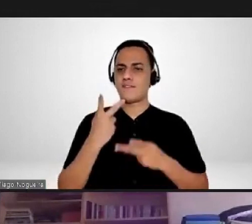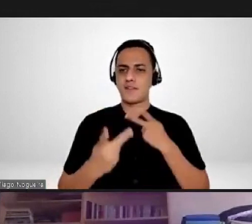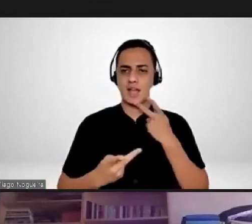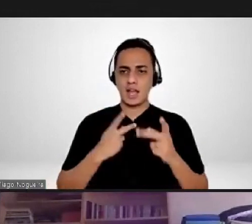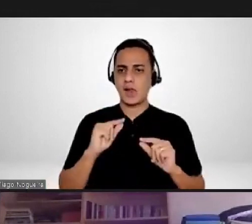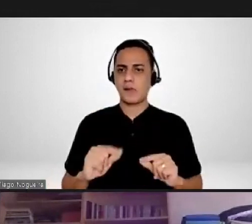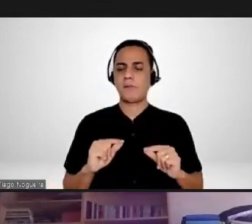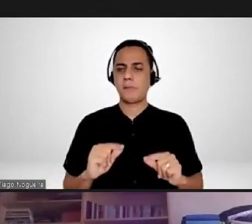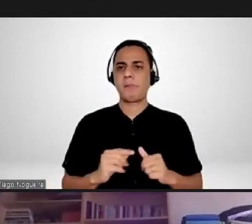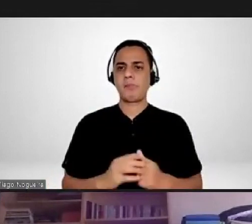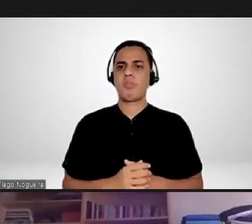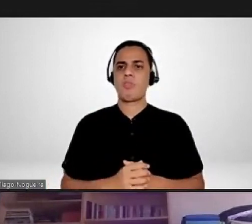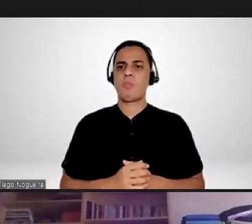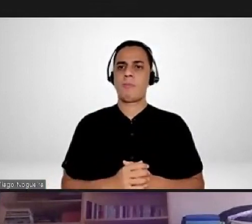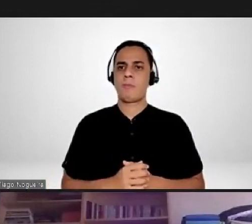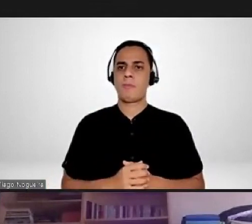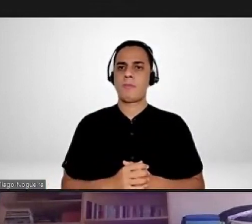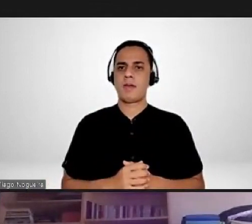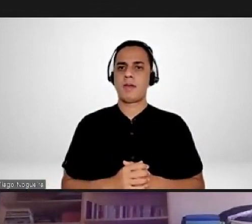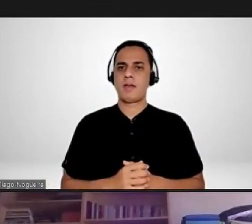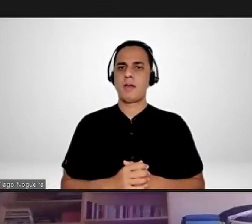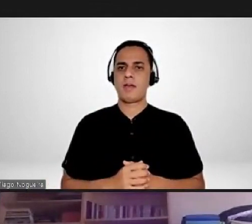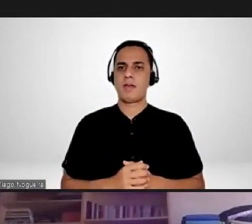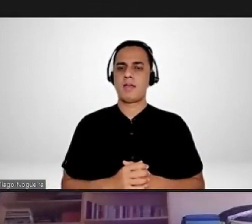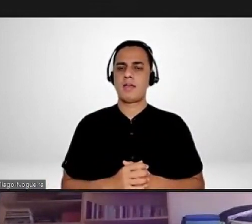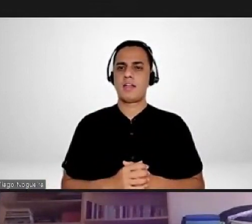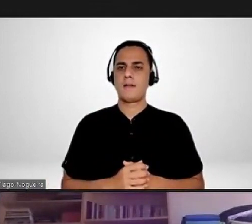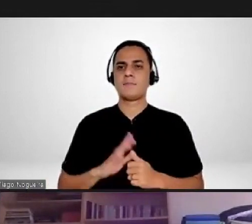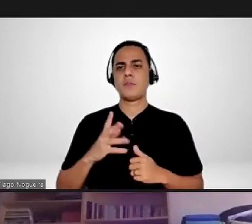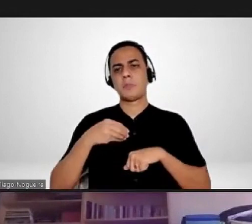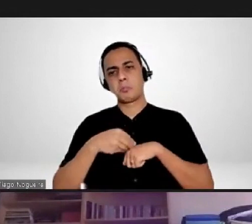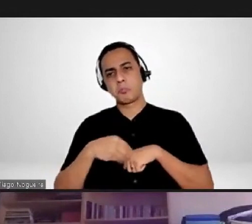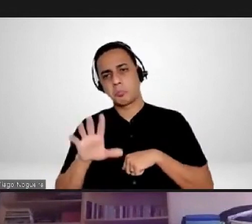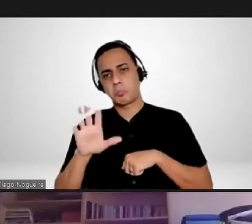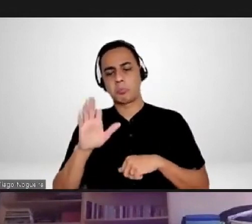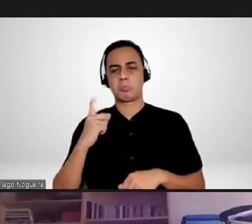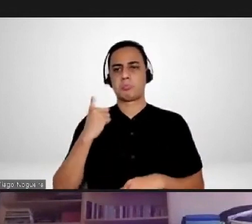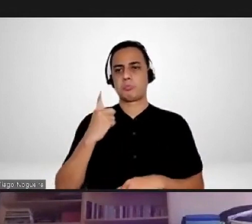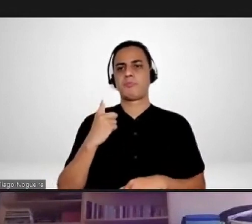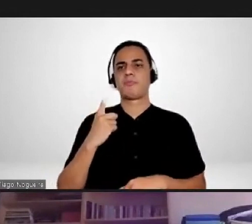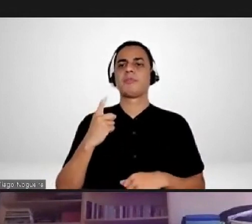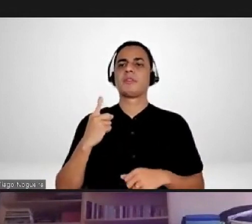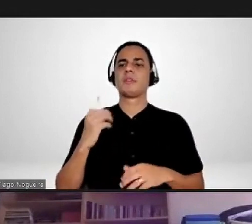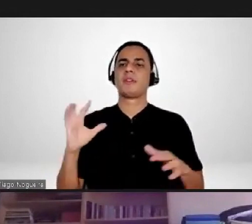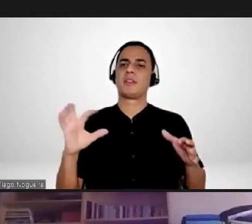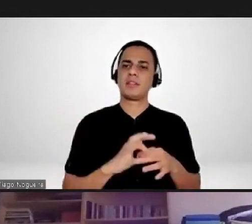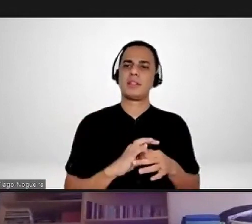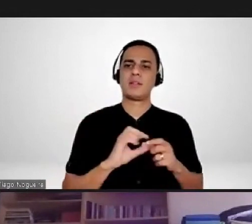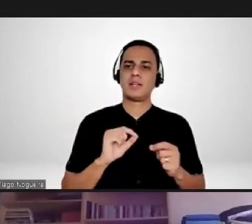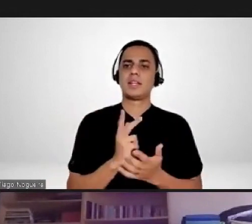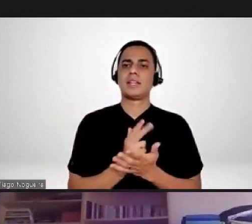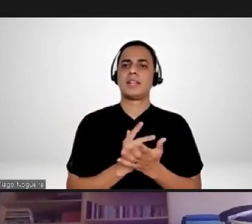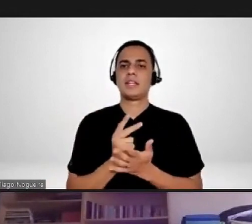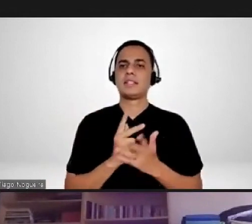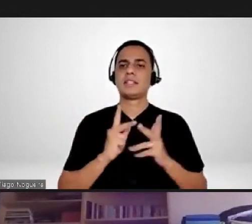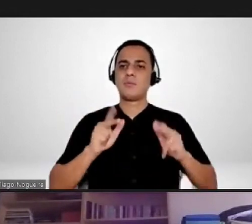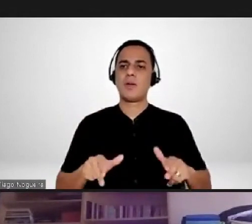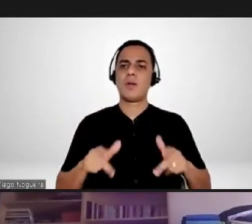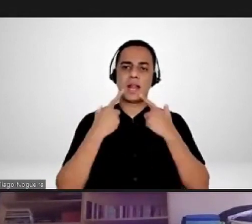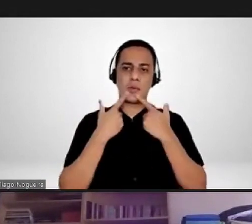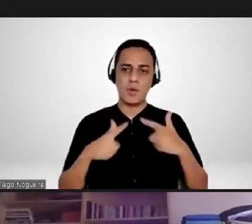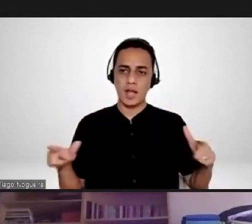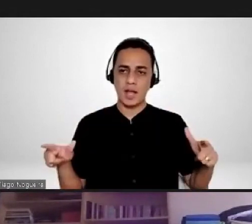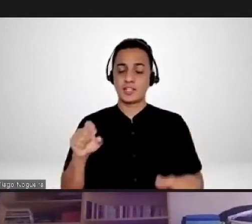como talvez uma pista, reiterar a questão do desenho como linguagem, né? Se a gente